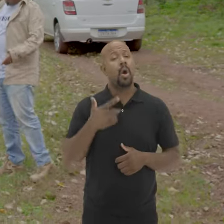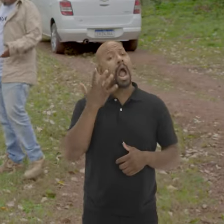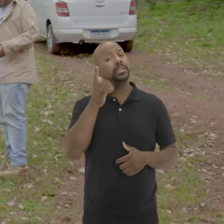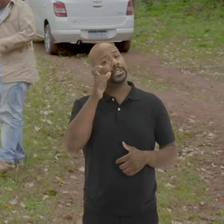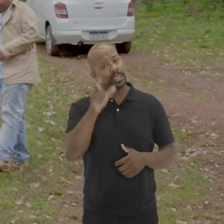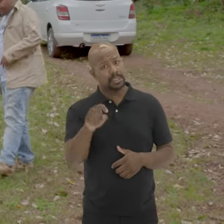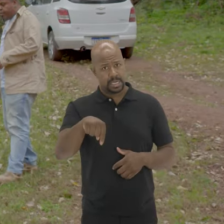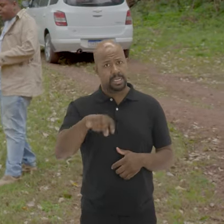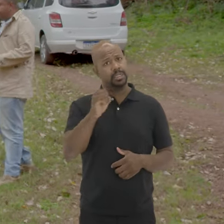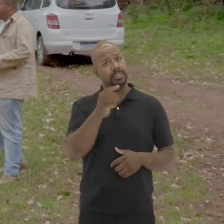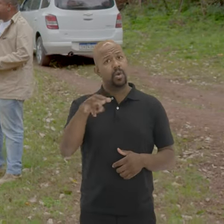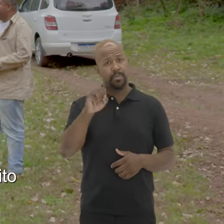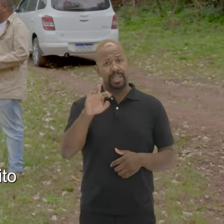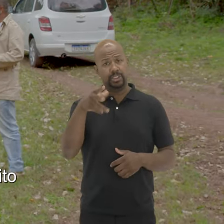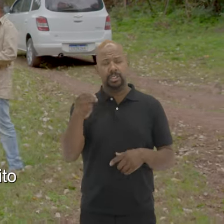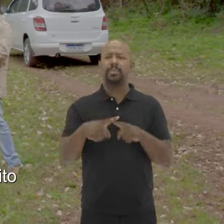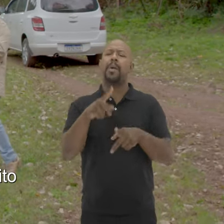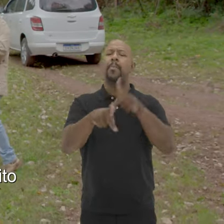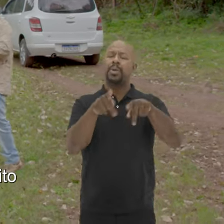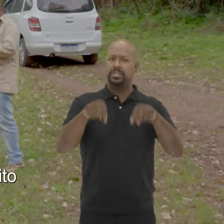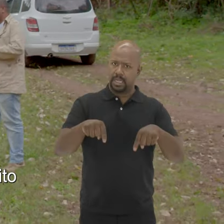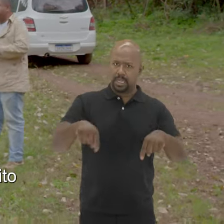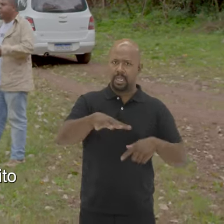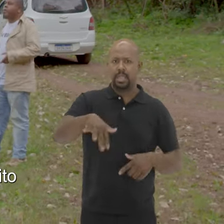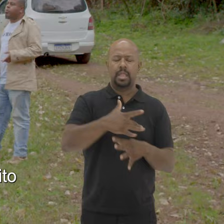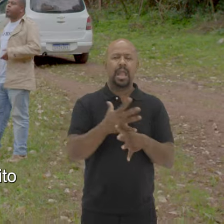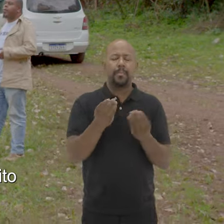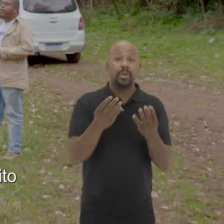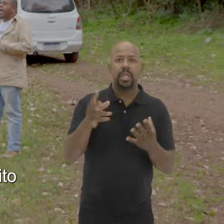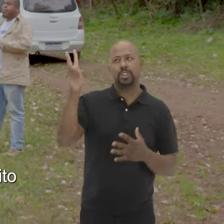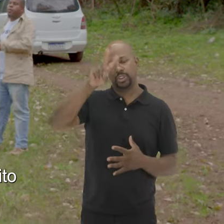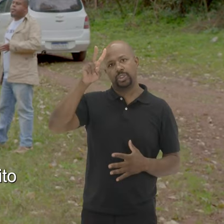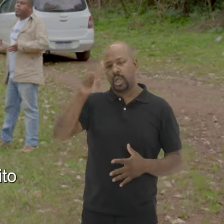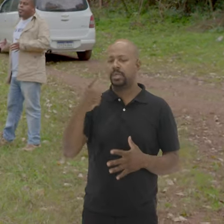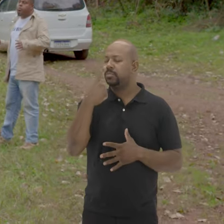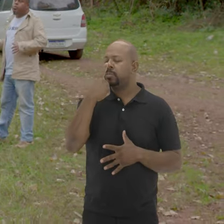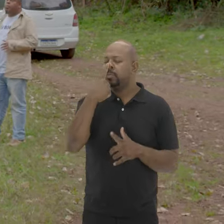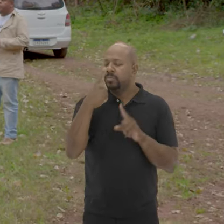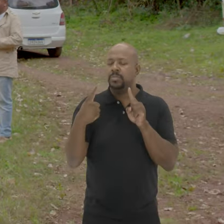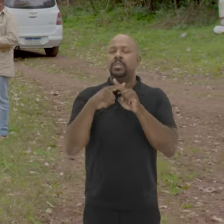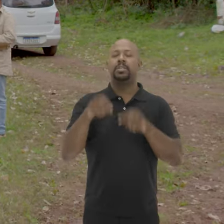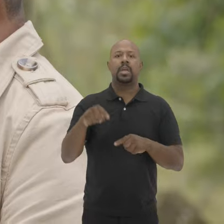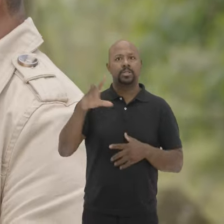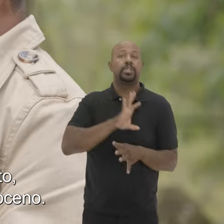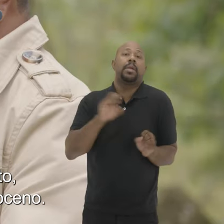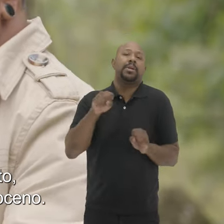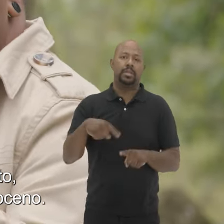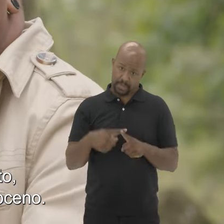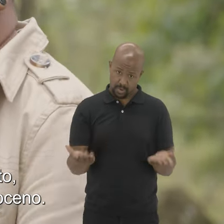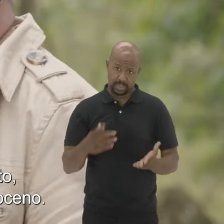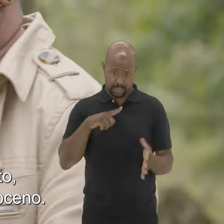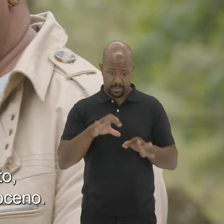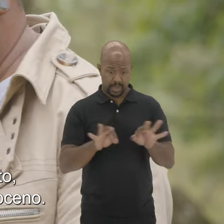eu acho interessante aqui em São Martinho gente que assim a população da cidade ela se identifica muito com a história da cidade São muito apaixonados tanto